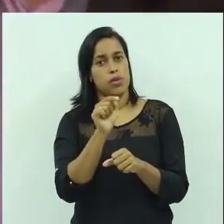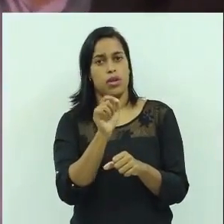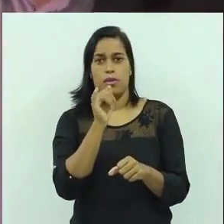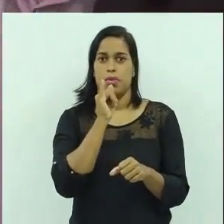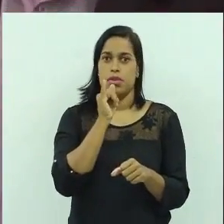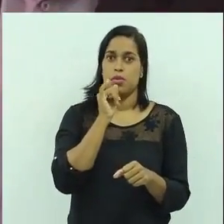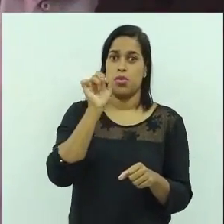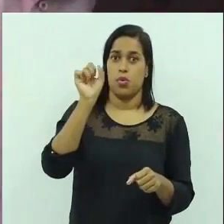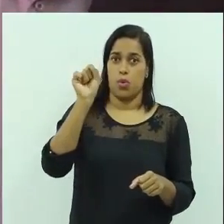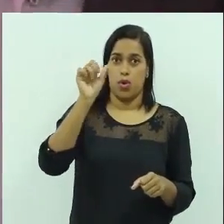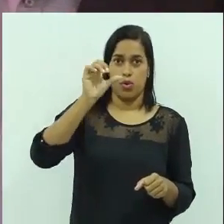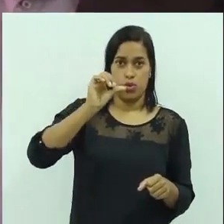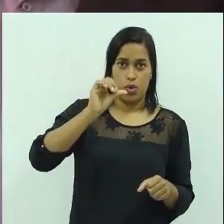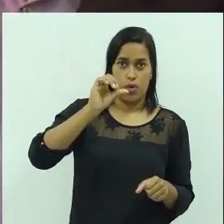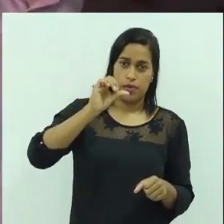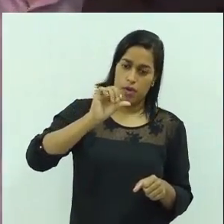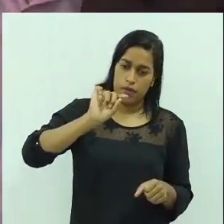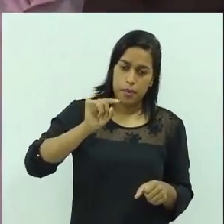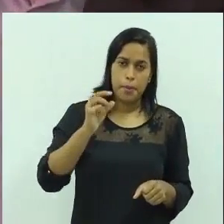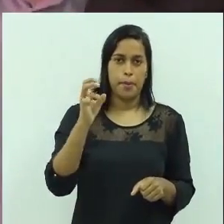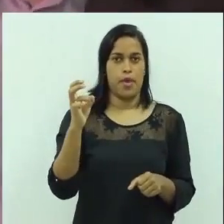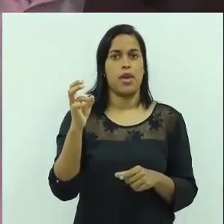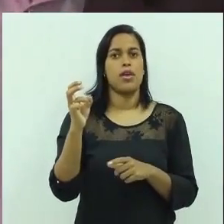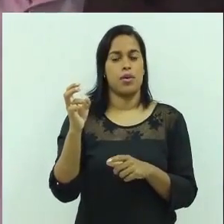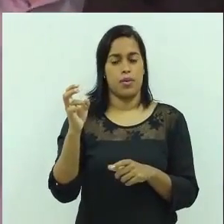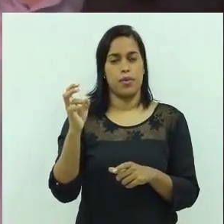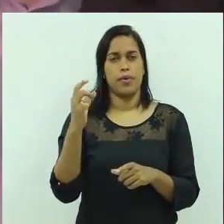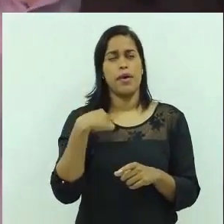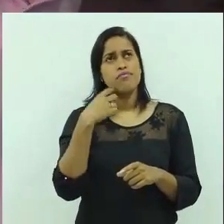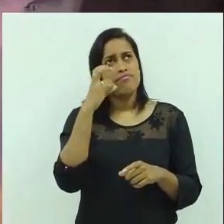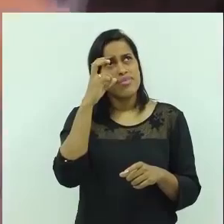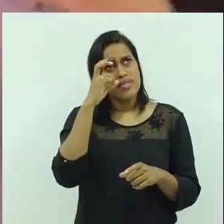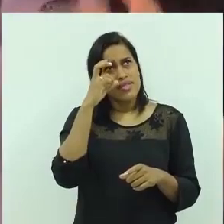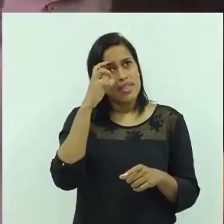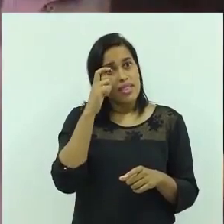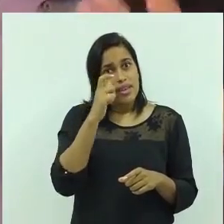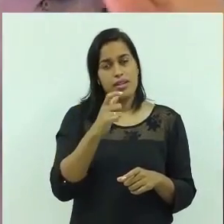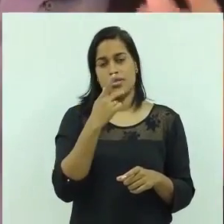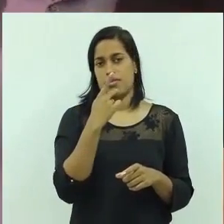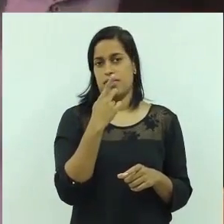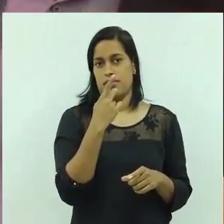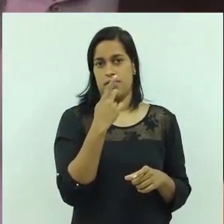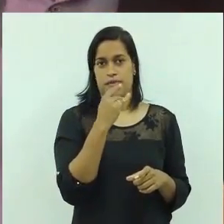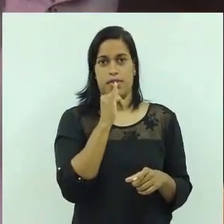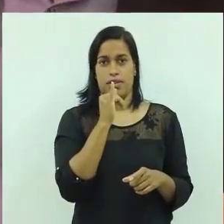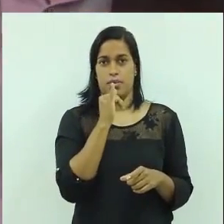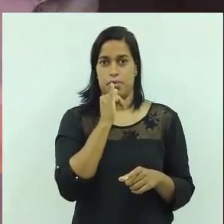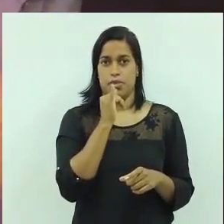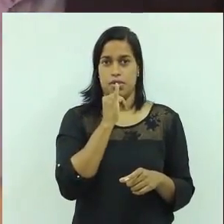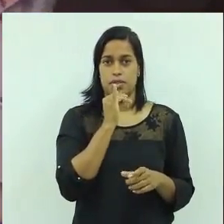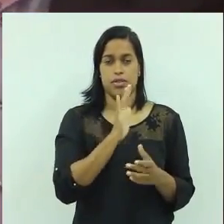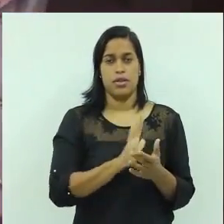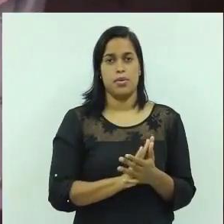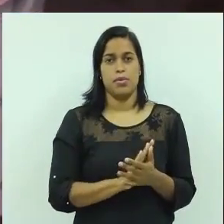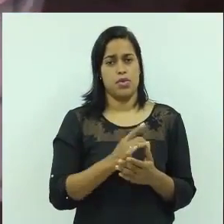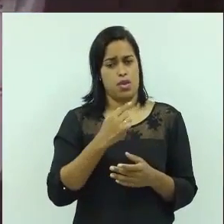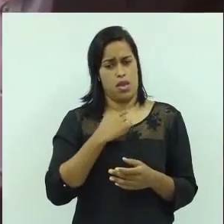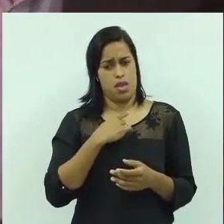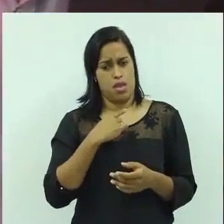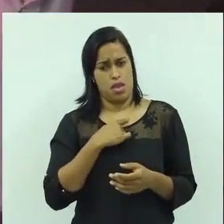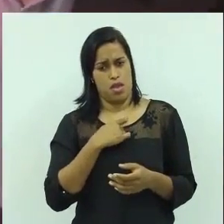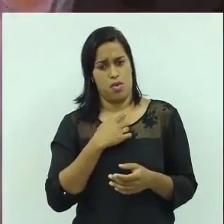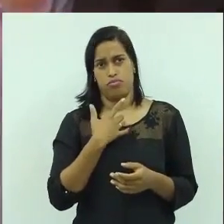um 9, um 9,5. Agora, sempre é interessante você dizer, por exemplo, simulando mais uma vez, eu me dou